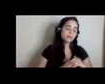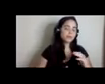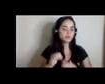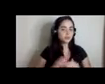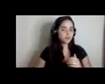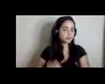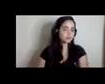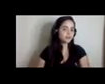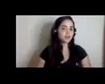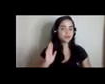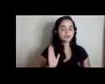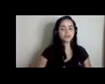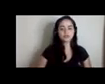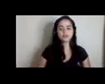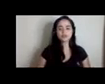Eu já dei aula